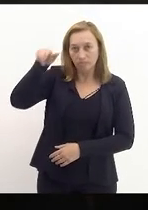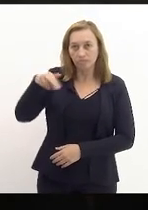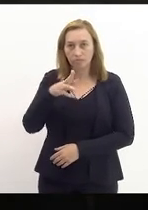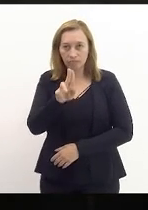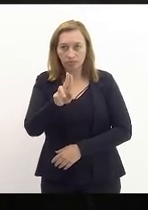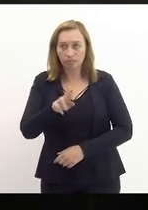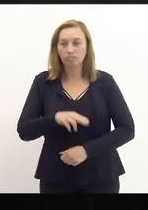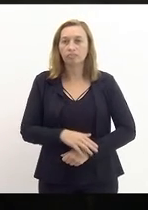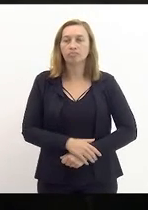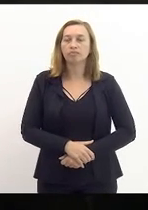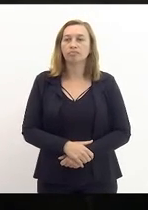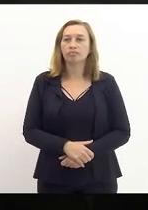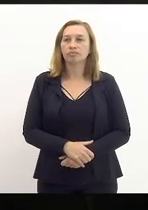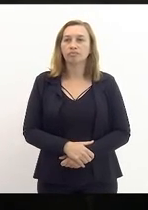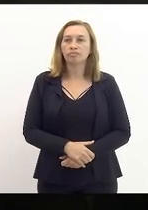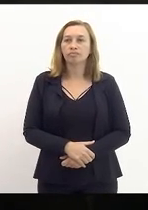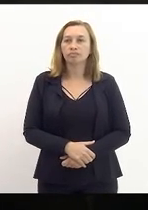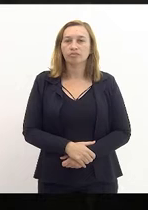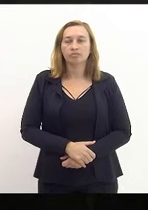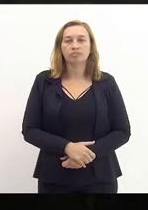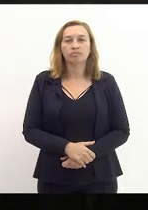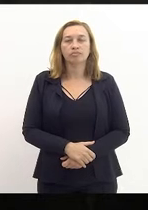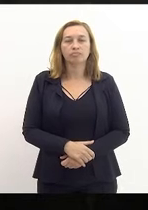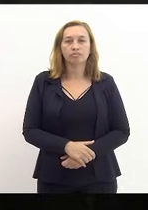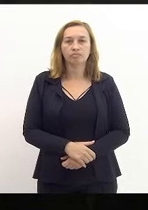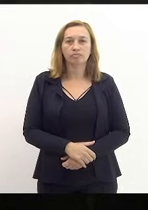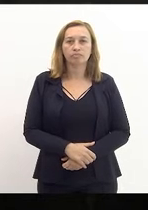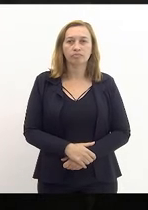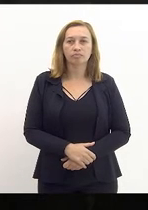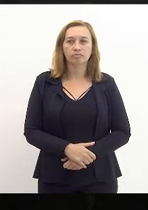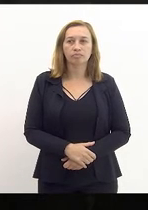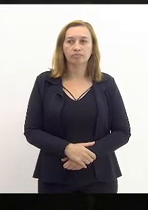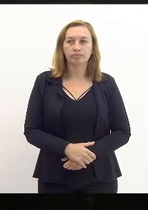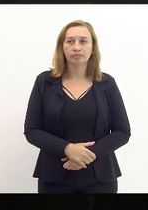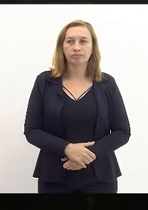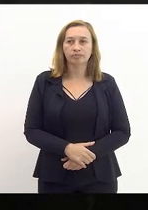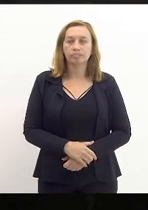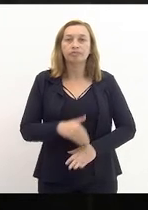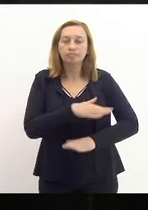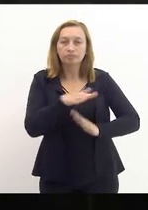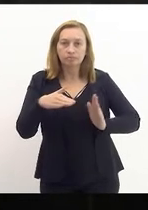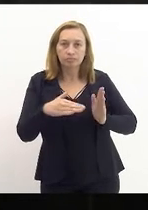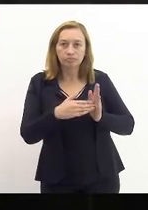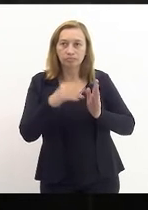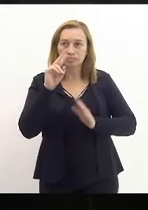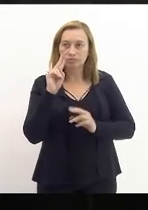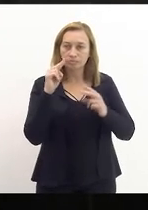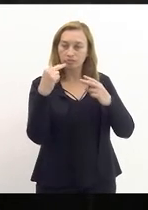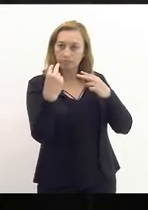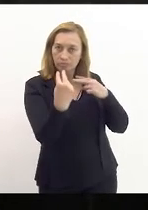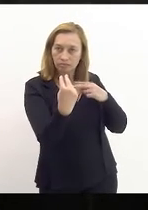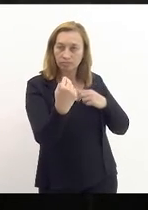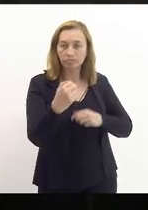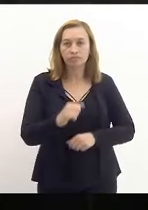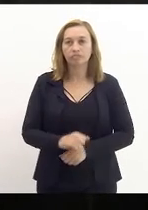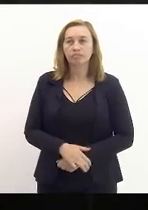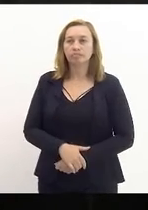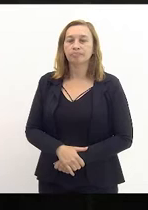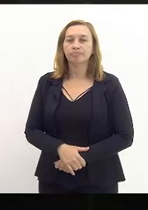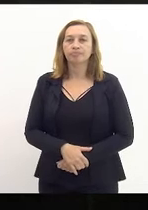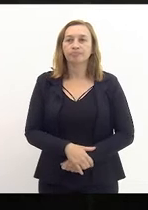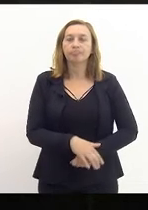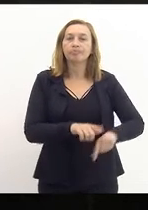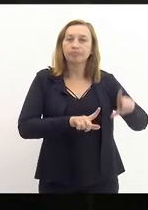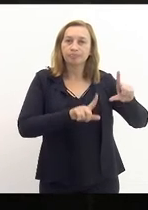Ju senhoras e senhores telespectadores que nos assistem